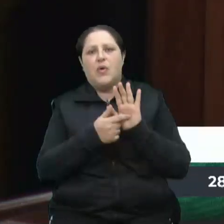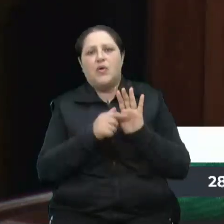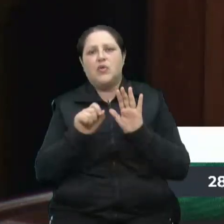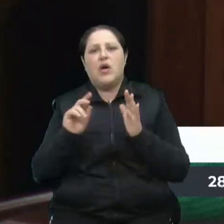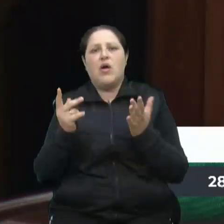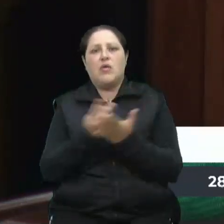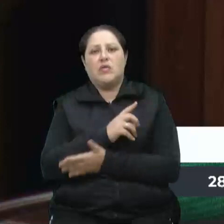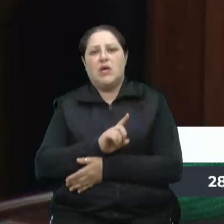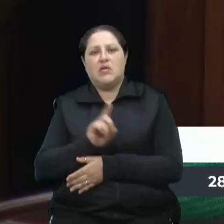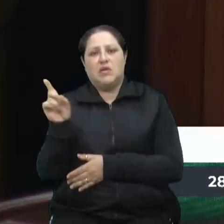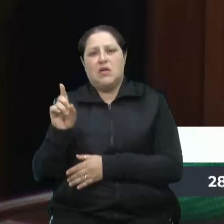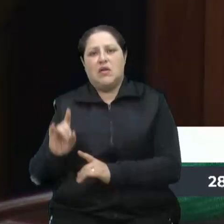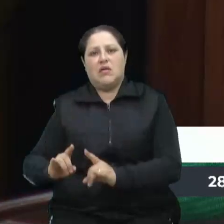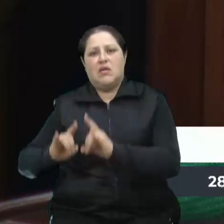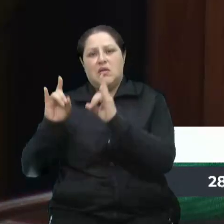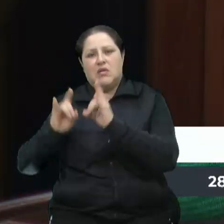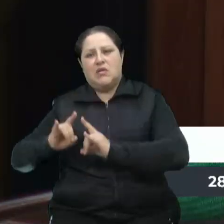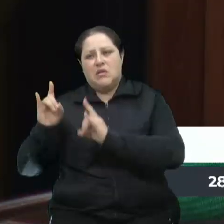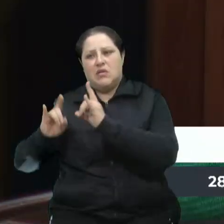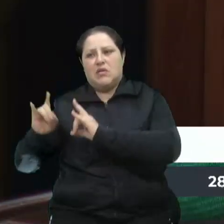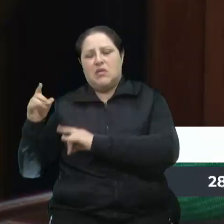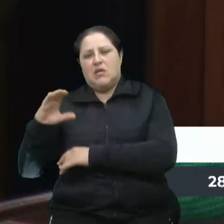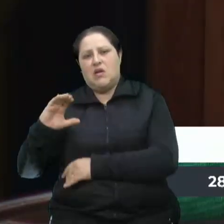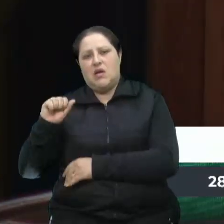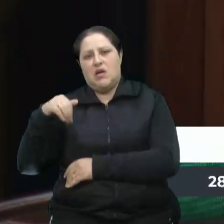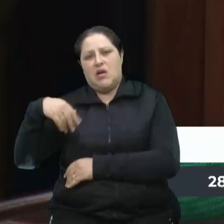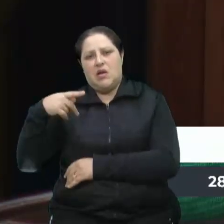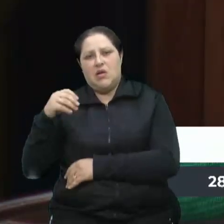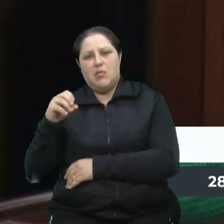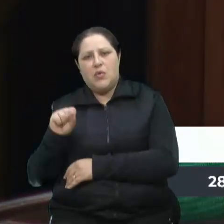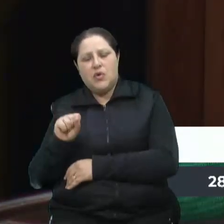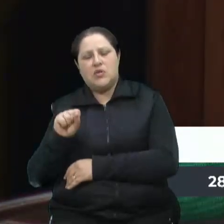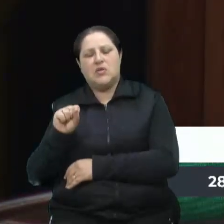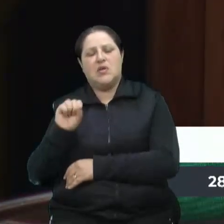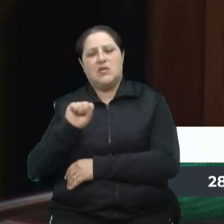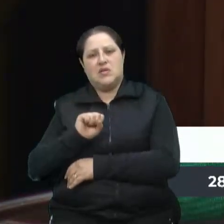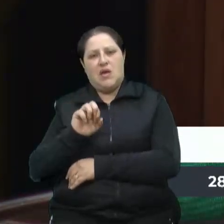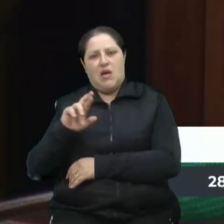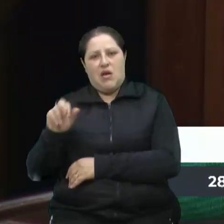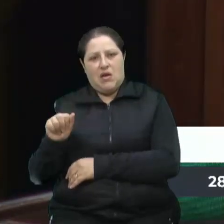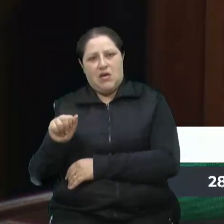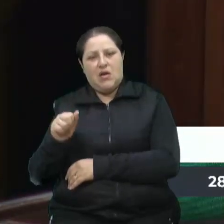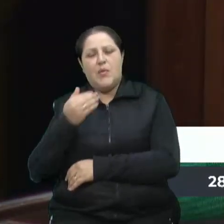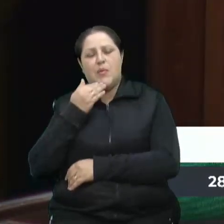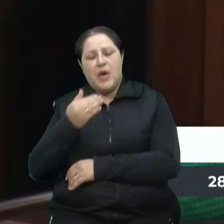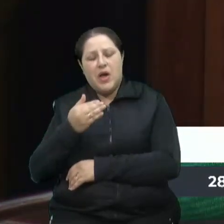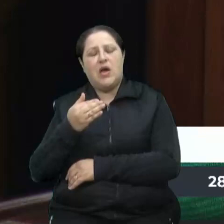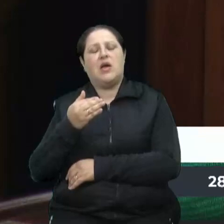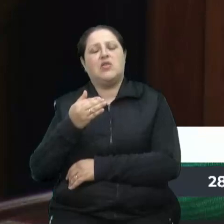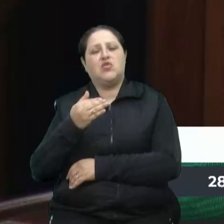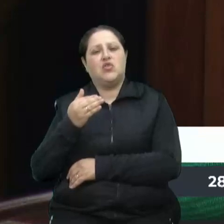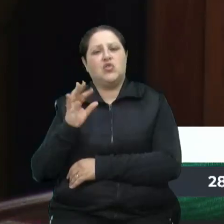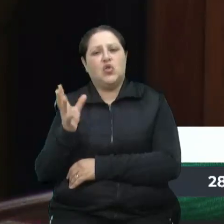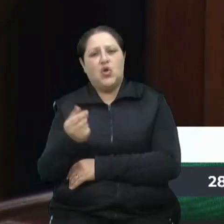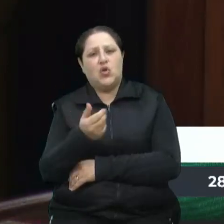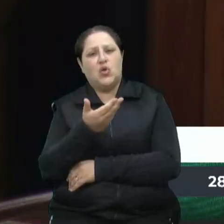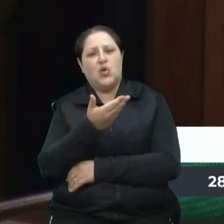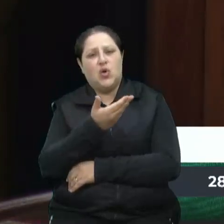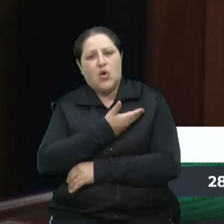da Serra. Digo para publicizar e para pedir ajuda dos meus pares, pois essas